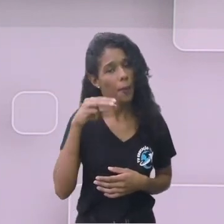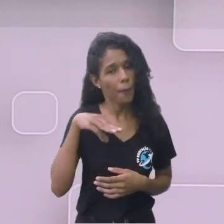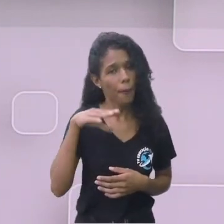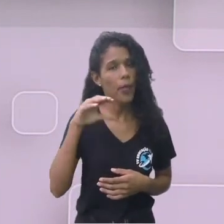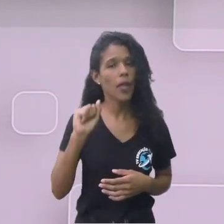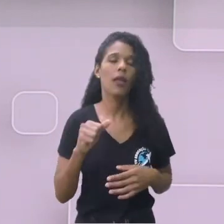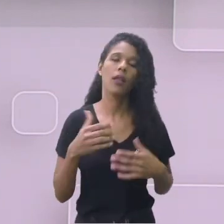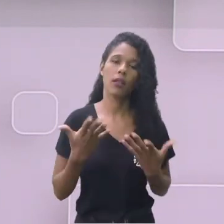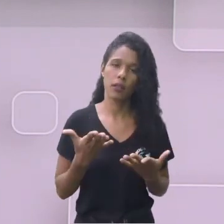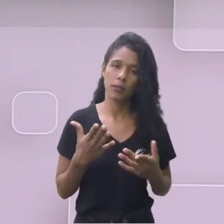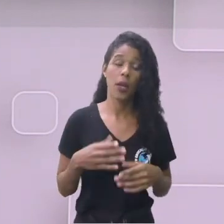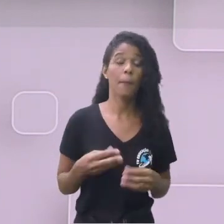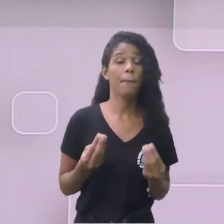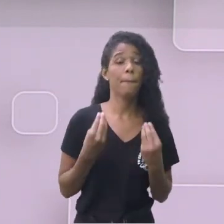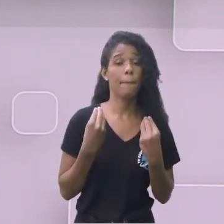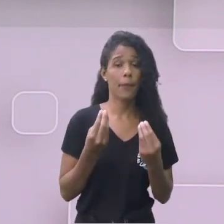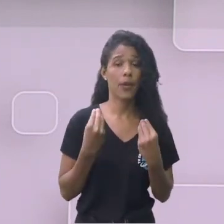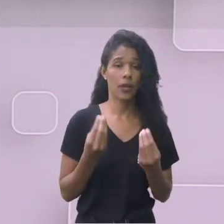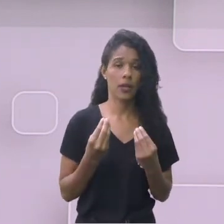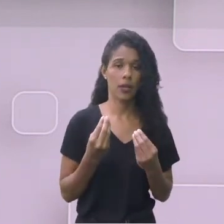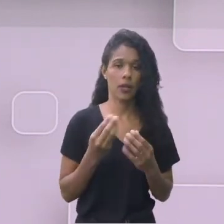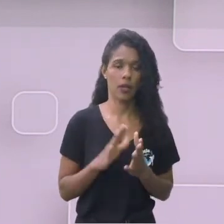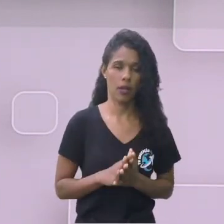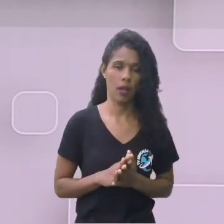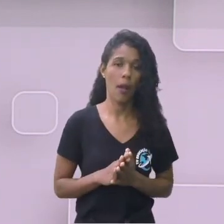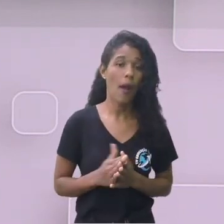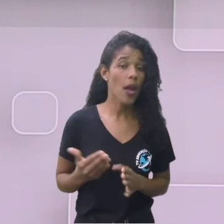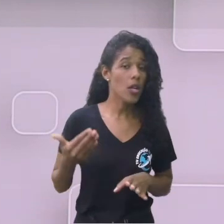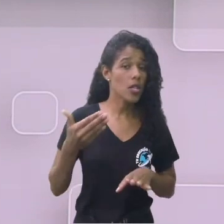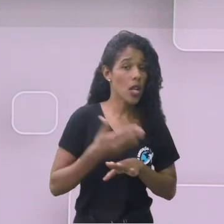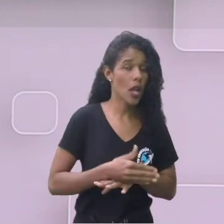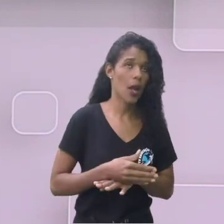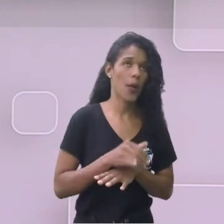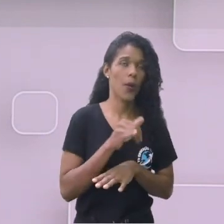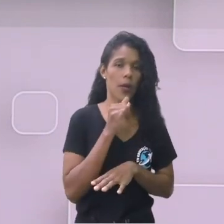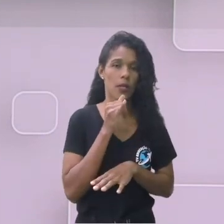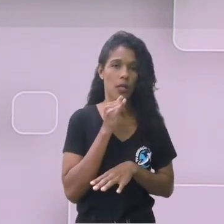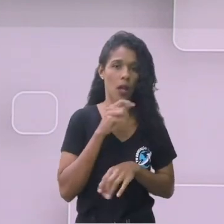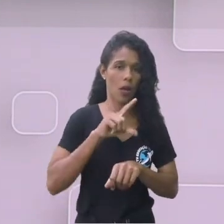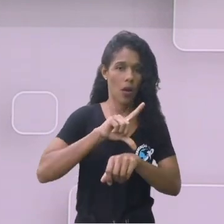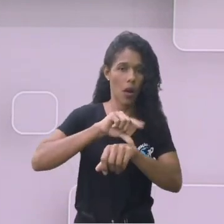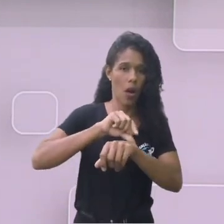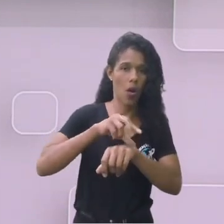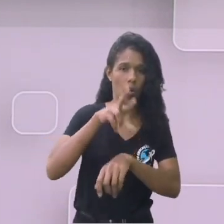refeição você não colocar ali aquele tanto de comida e exagerar.